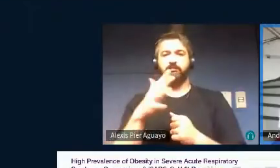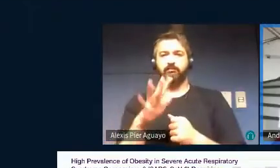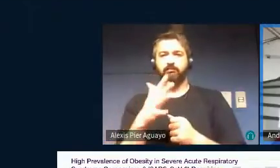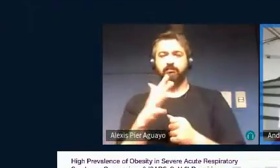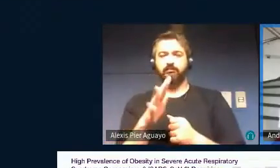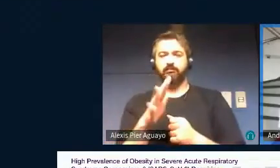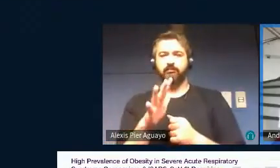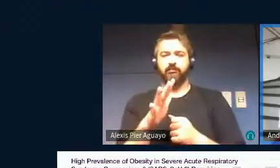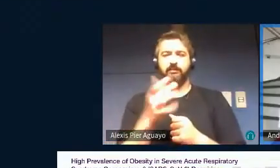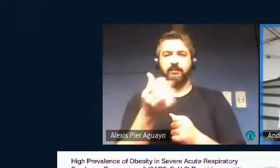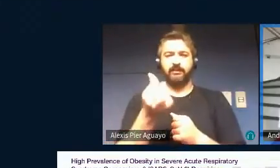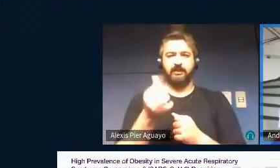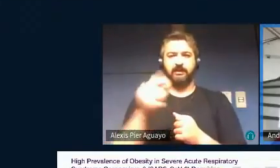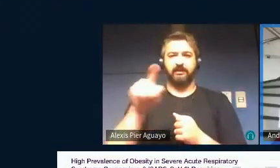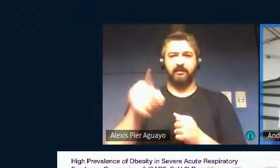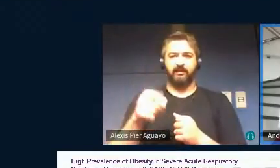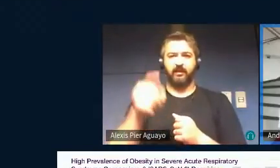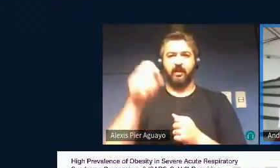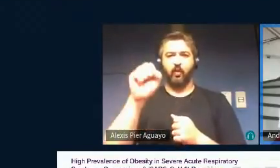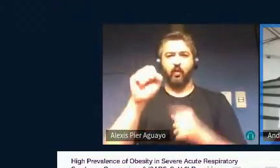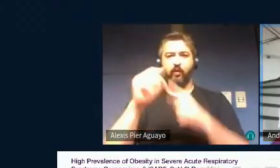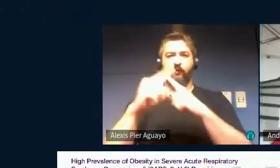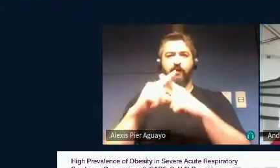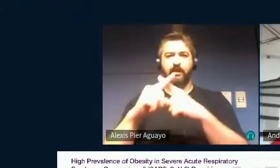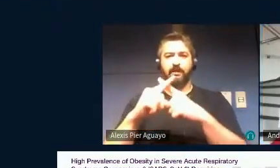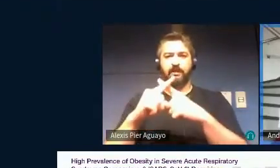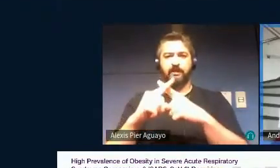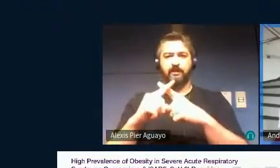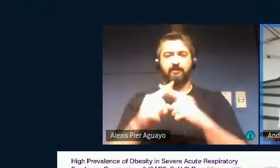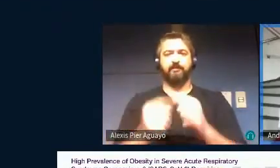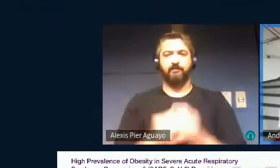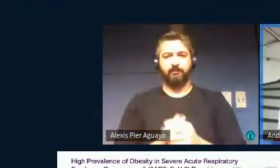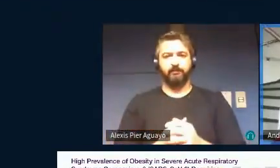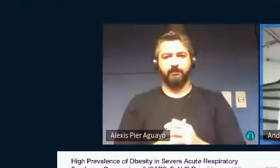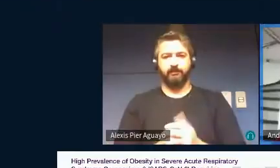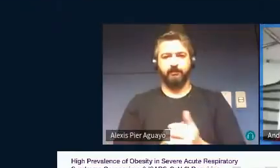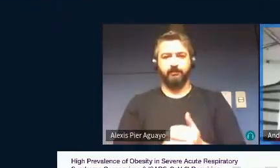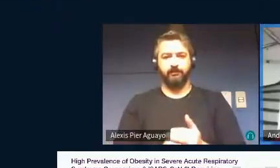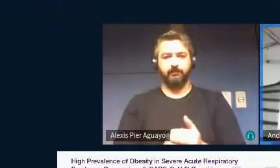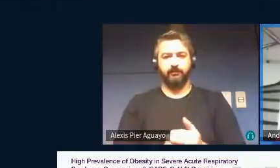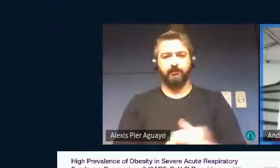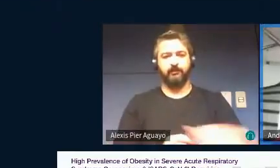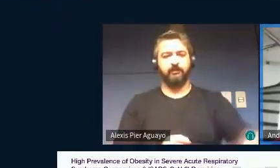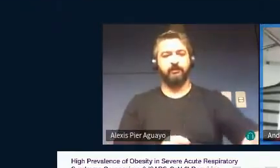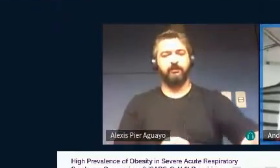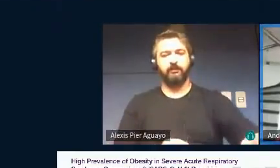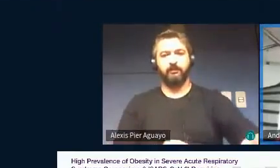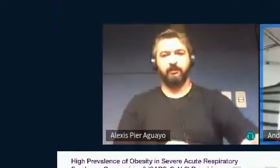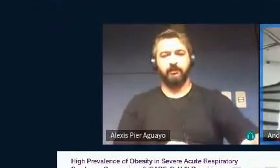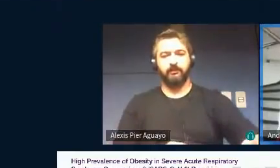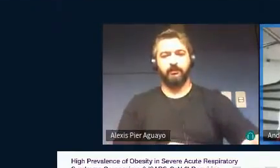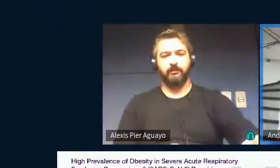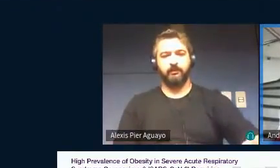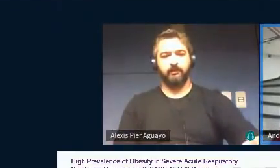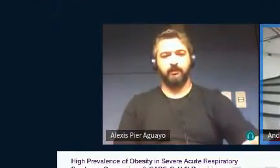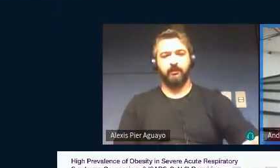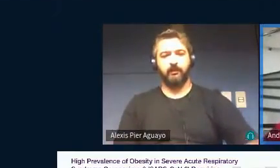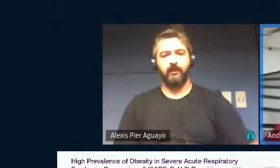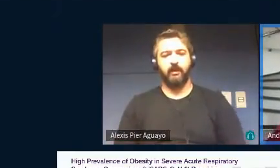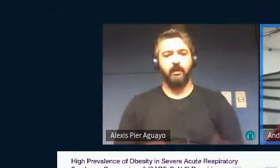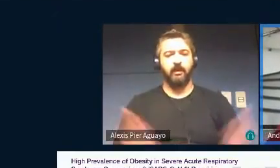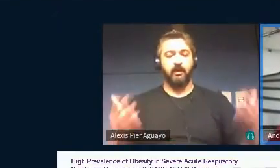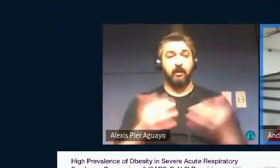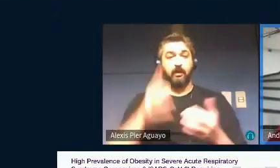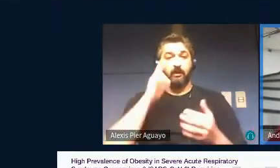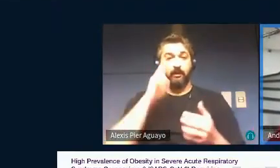6,8 vezes, eu nem estou conseguindo. Agora, quando a gente olha aqui para os valores, né, para a relação, para a associação entre